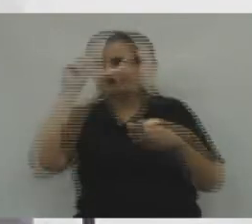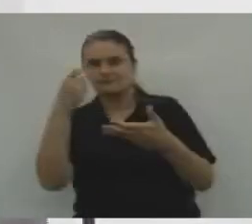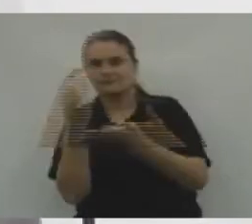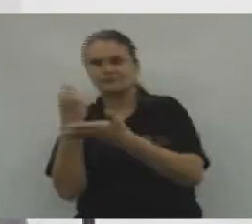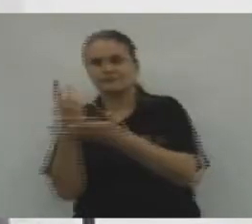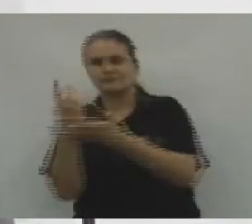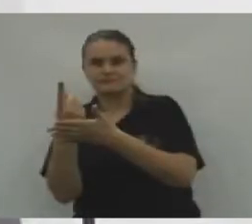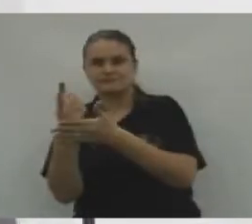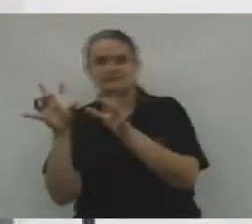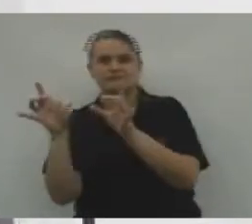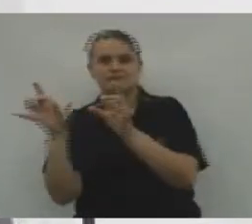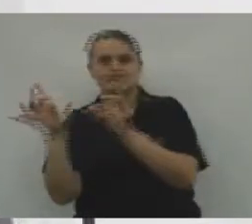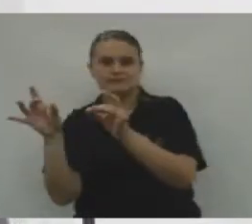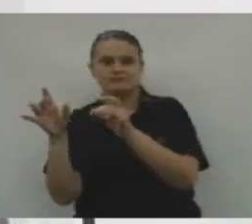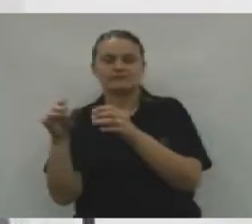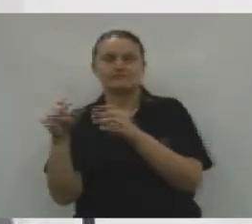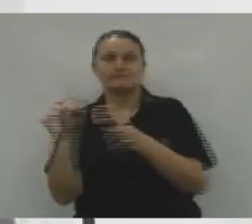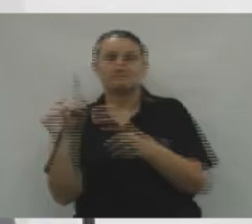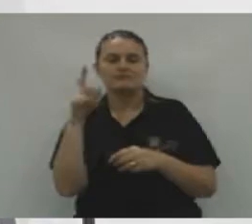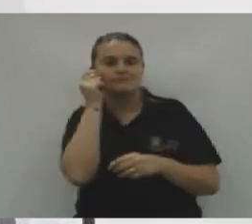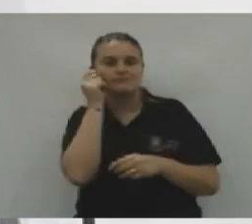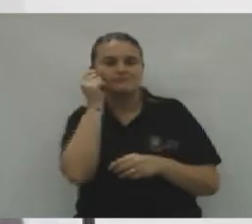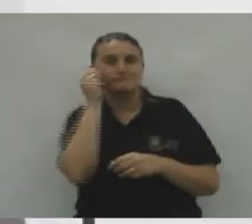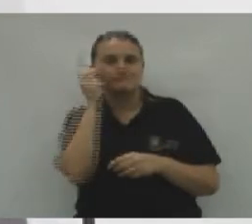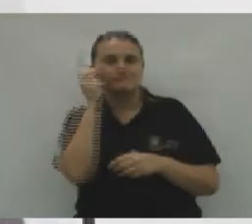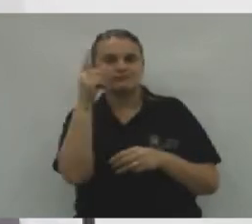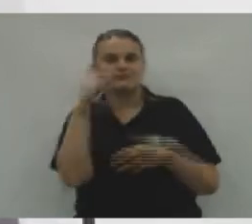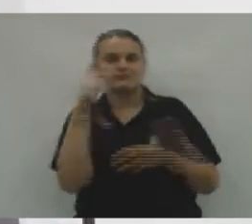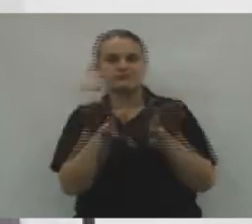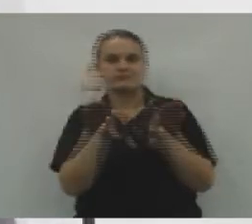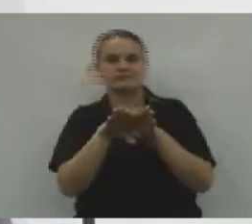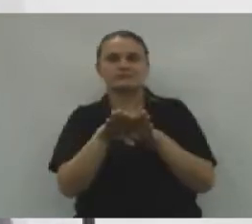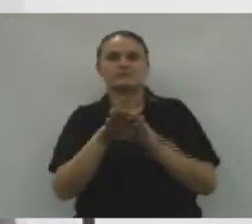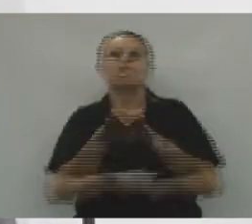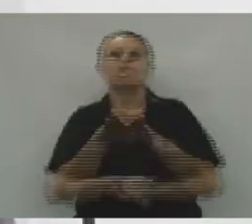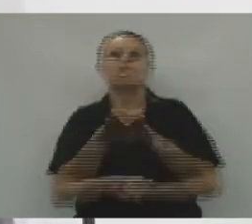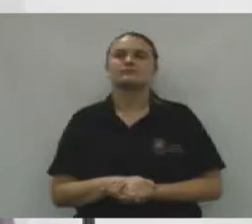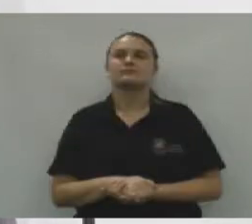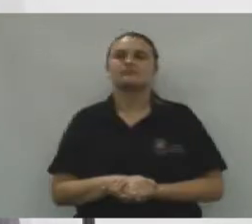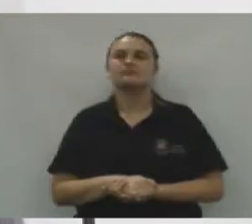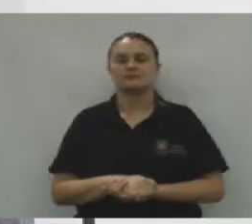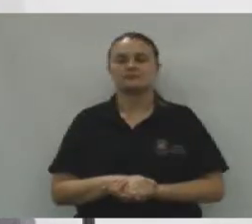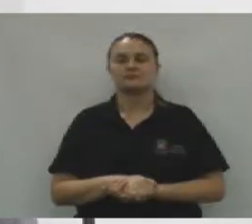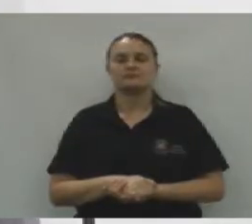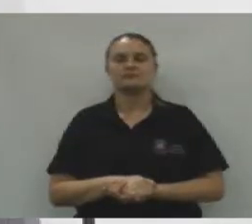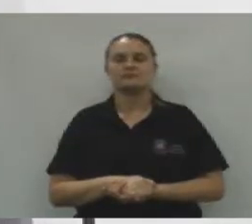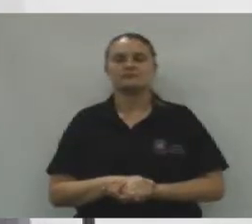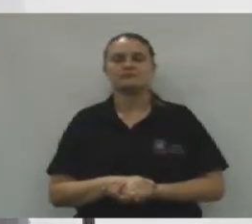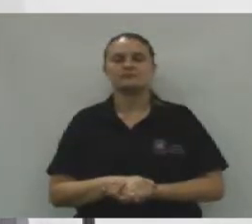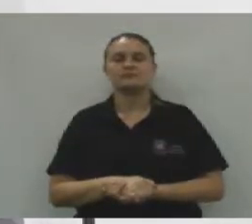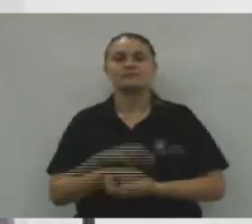atender o supermercado. Então, esse é uma questão, um passo bem largo que a gente está, se